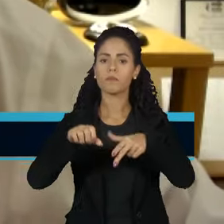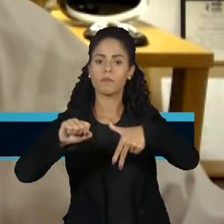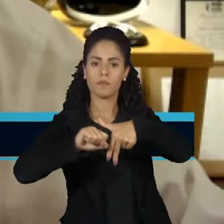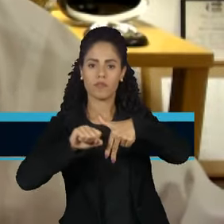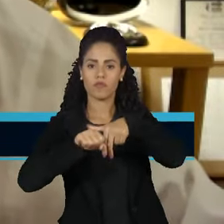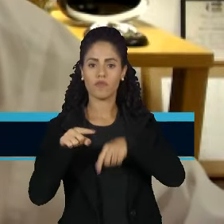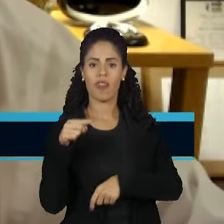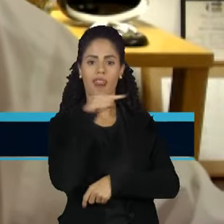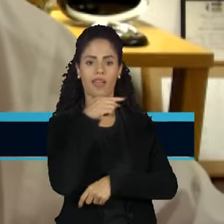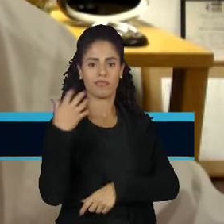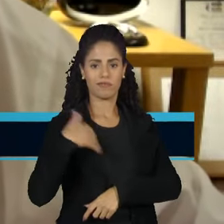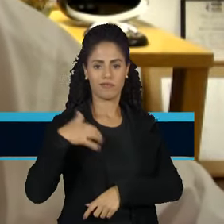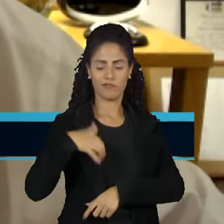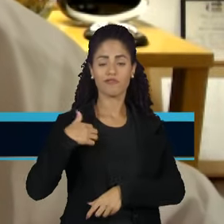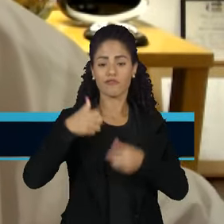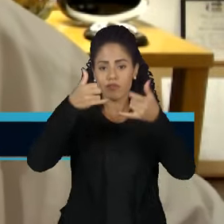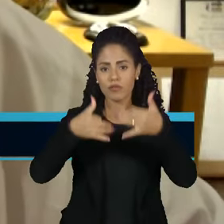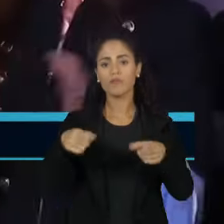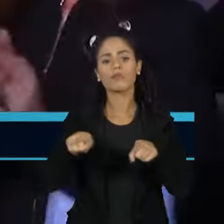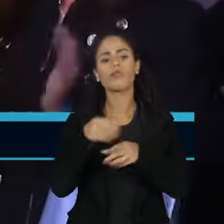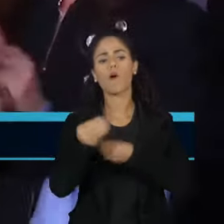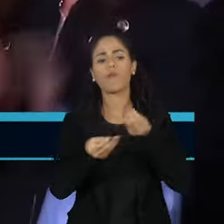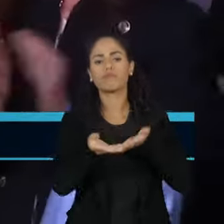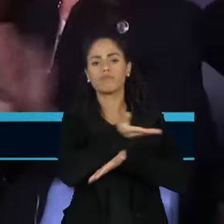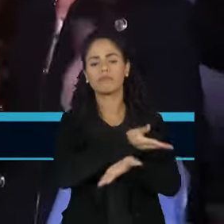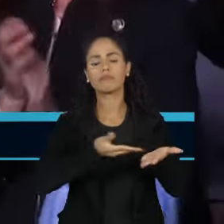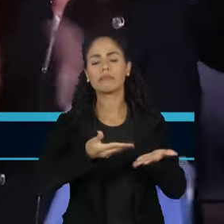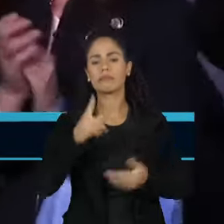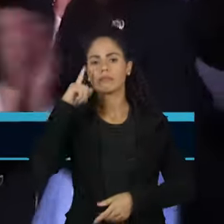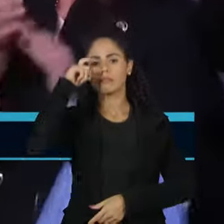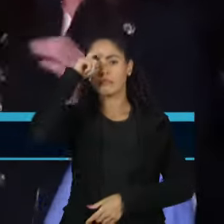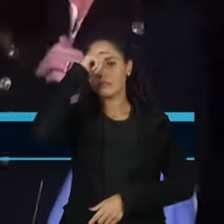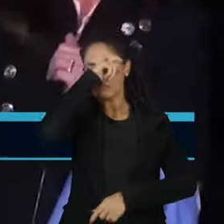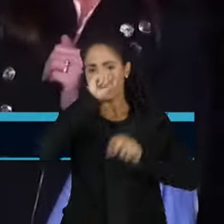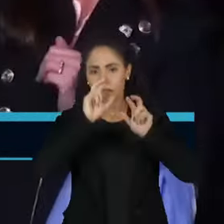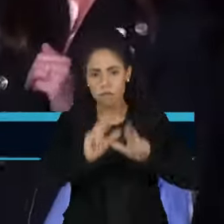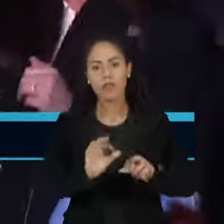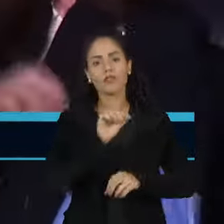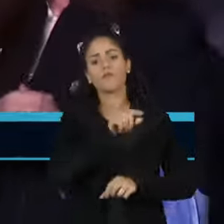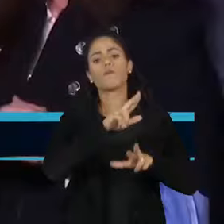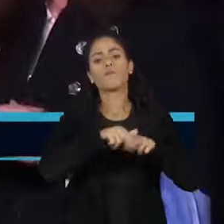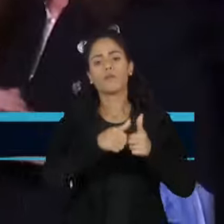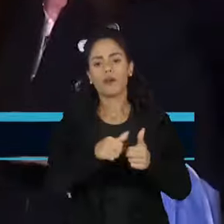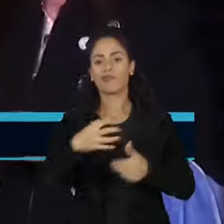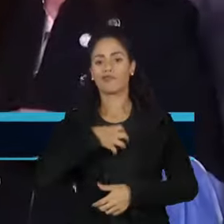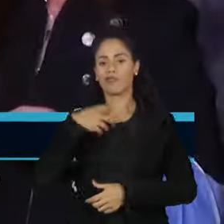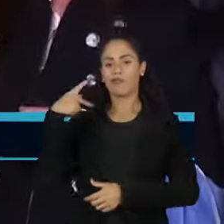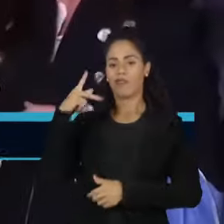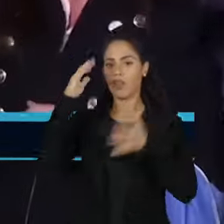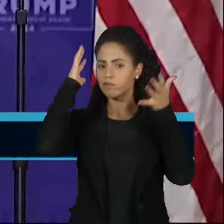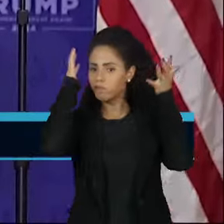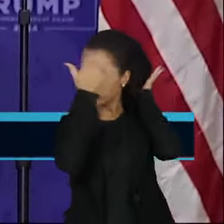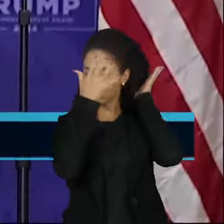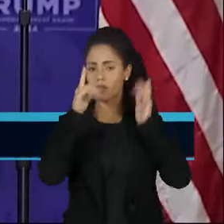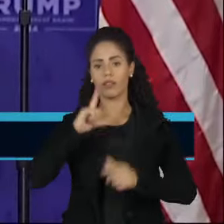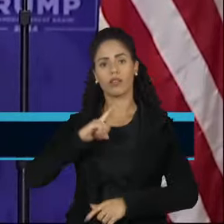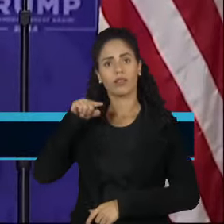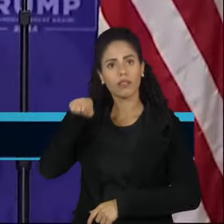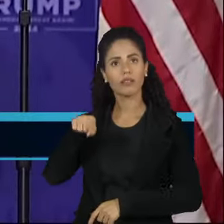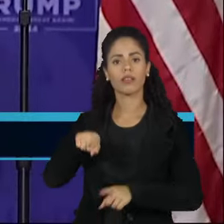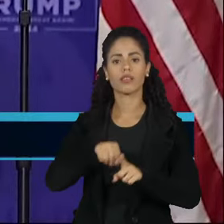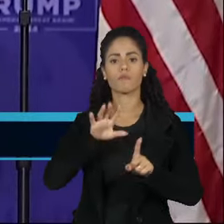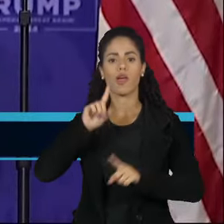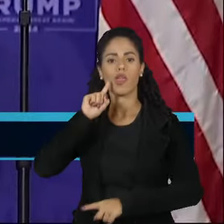na Argentina, diz que a diplomacia está ameaçada por um estilo truculento de fazer política, inspirado